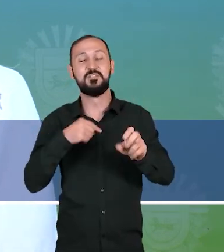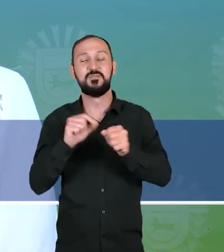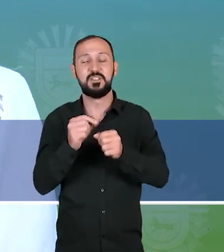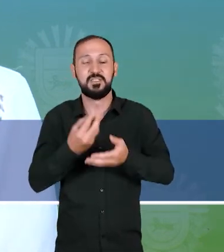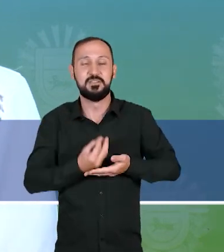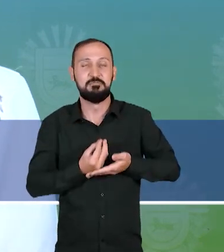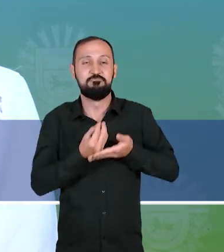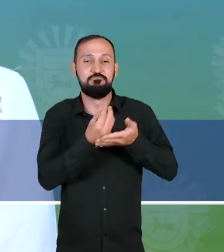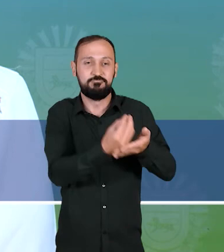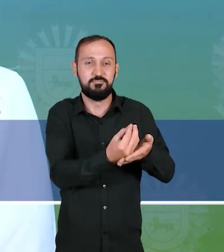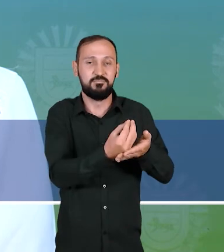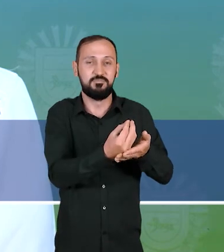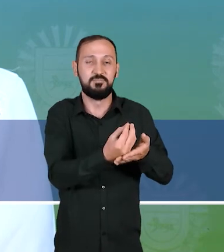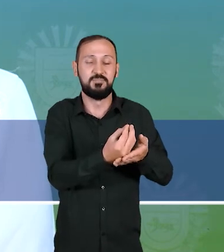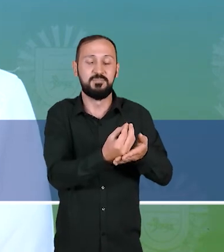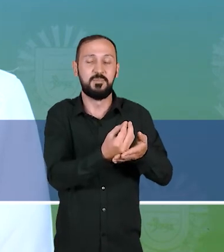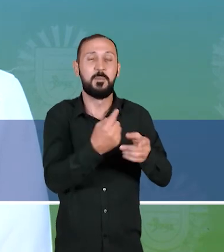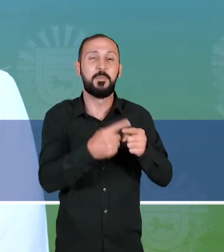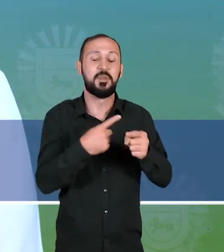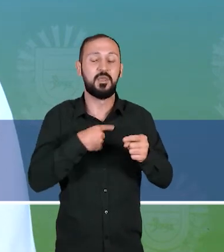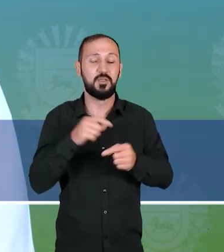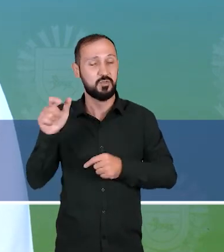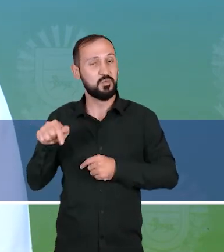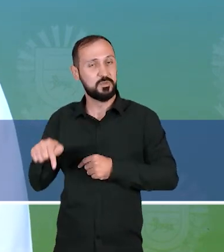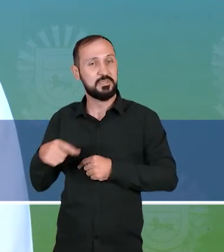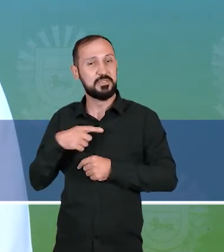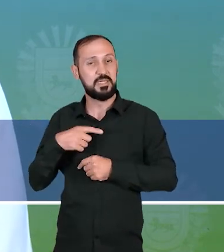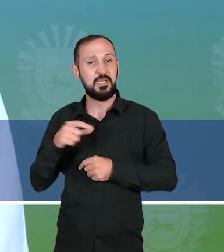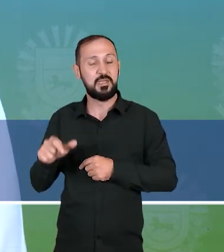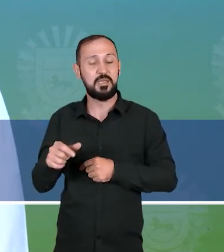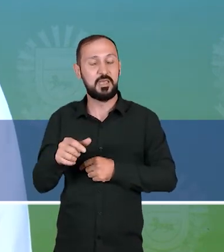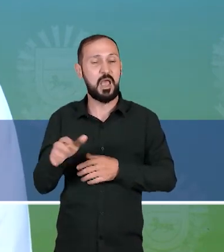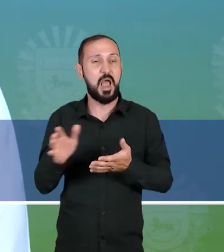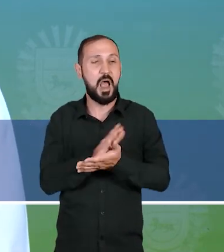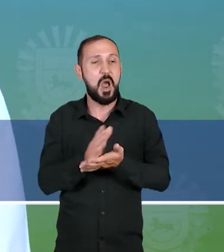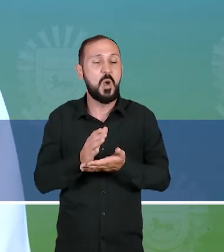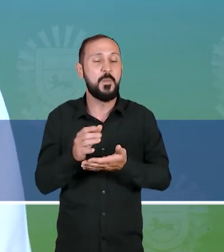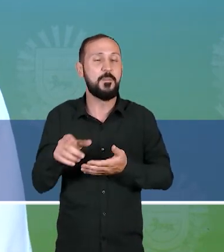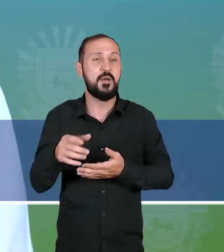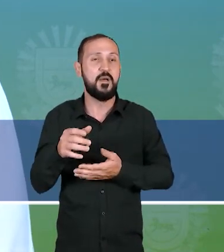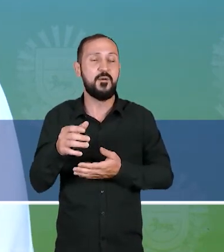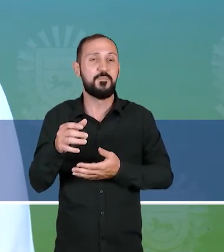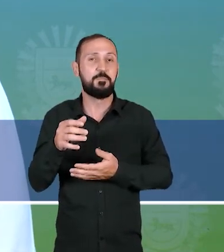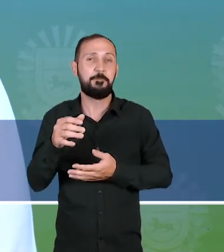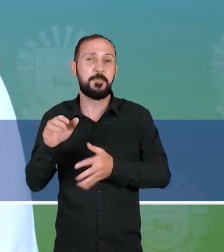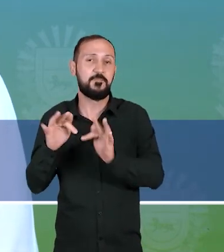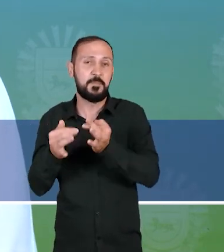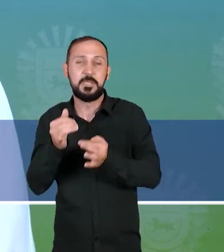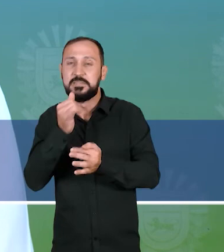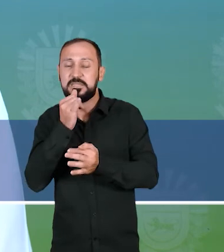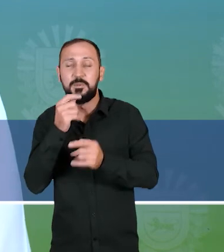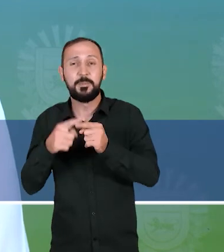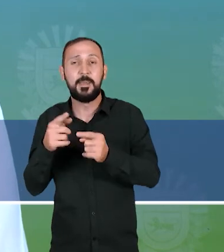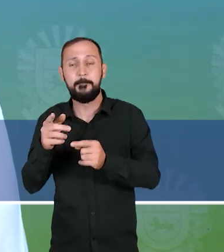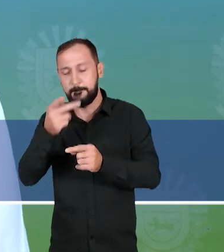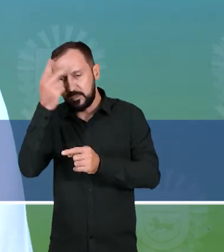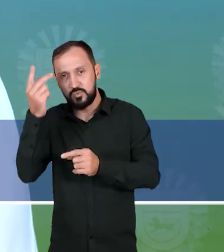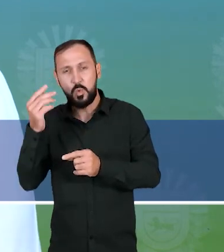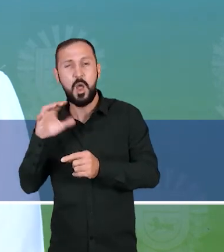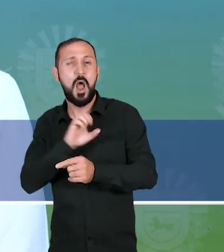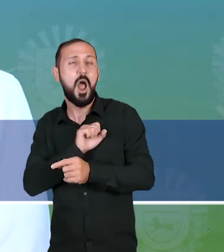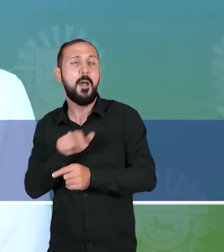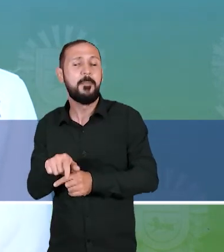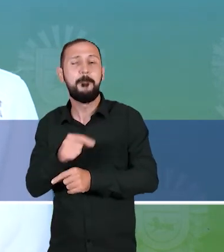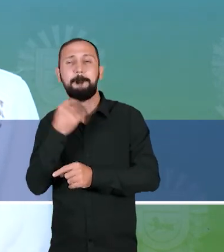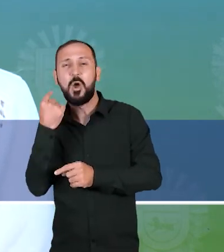de doação-transplante, né? Porque, de um lado, você vê a tristeza de uma família que perdeu um ente querido, e